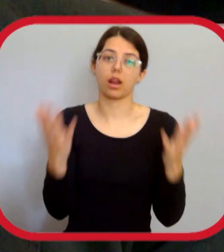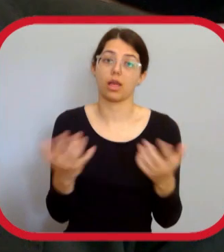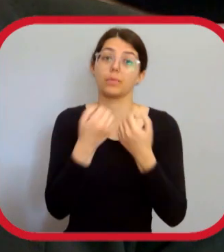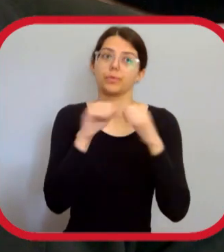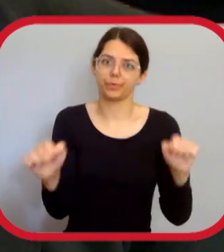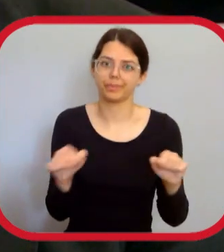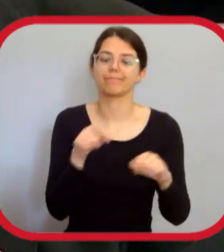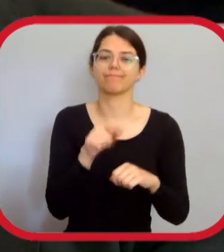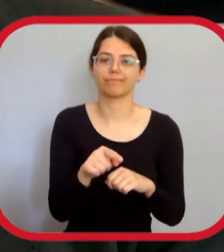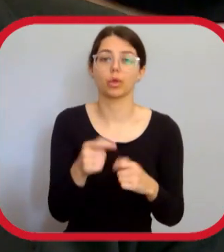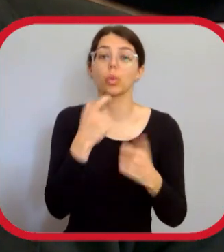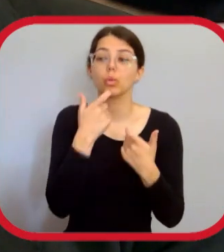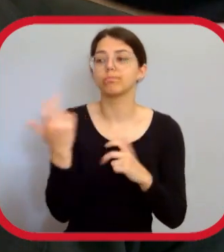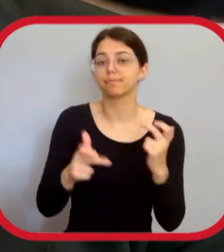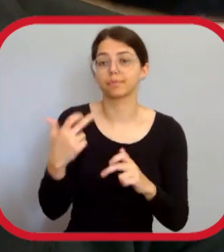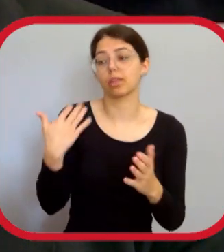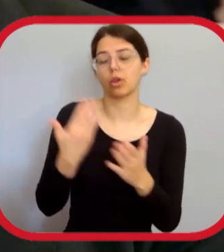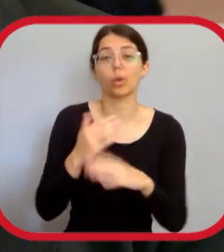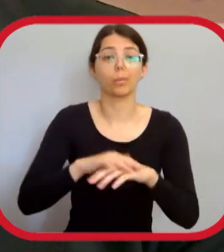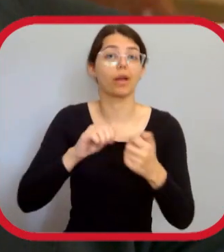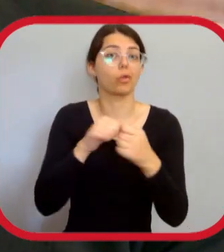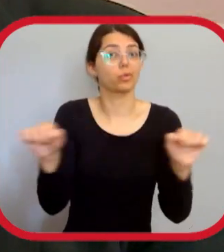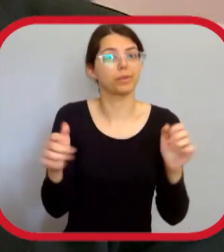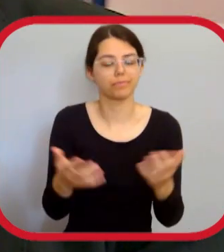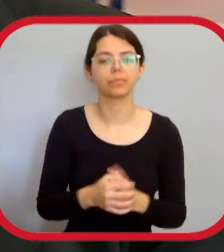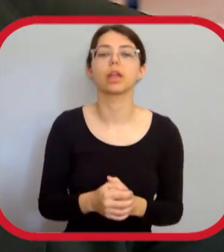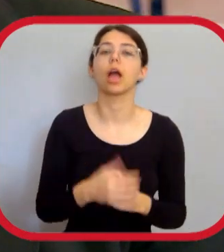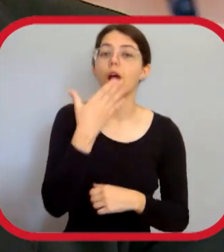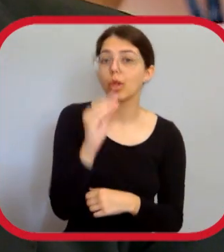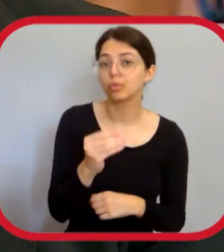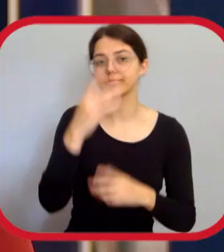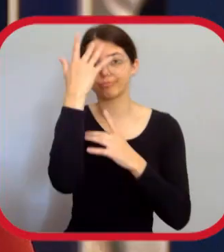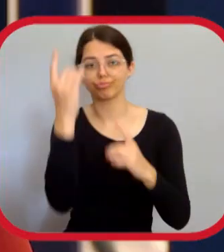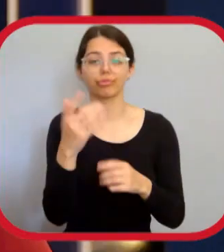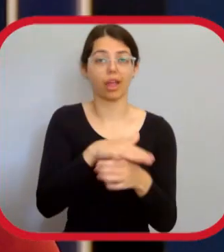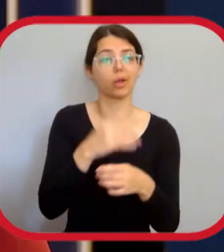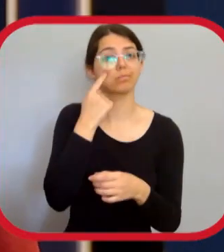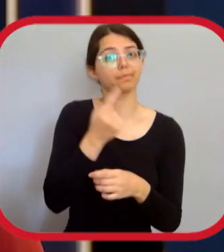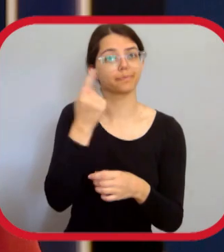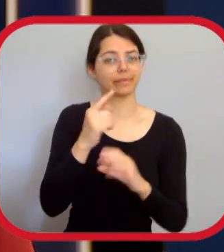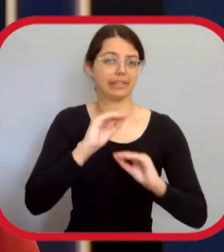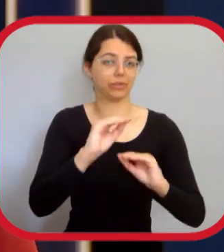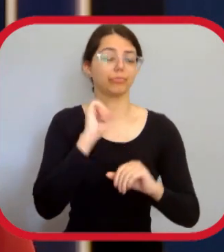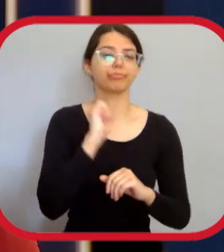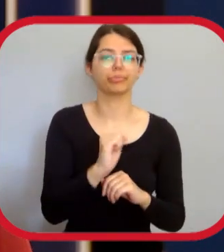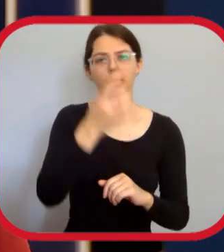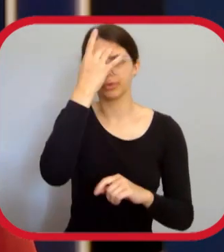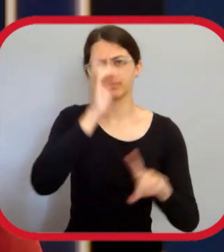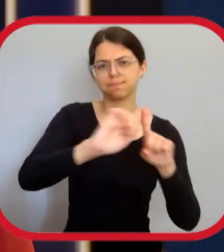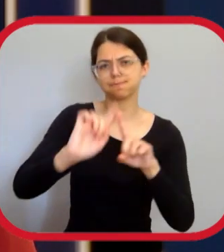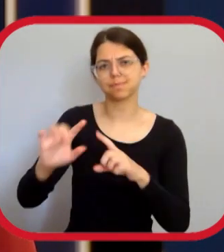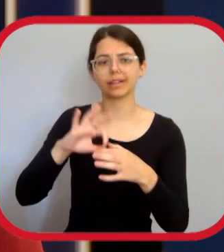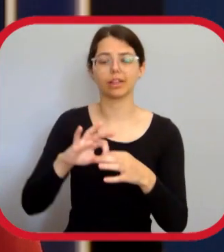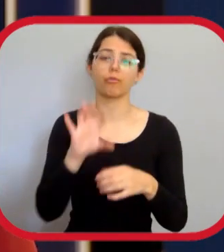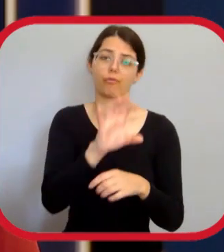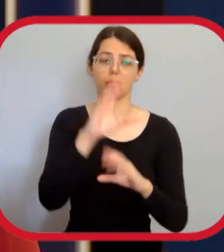das instituições, que é o grande problema de tudo o que aconteceu até agora. Alunos, professores e especialistas na área da